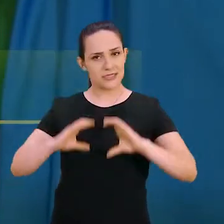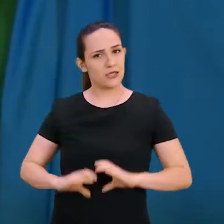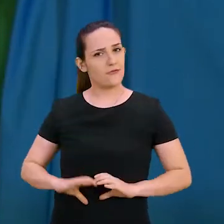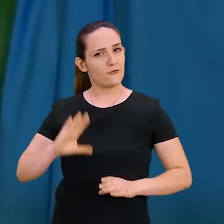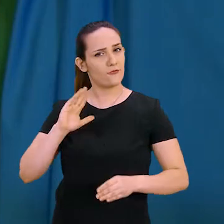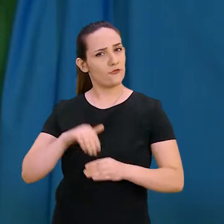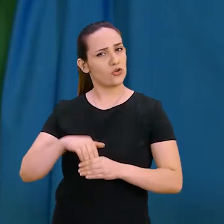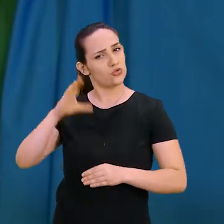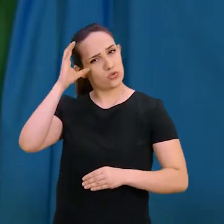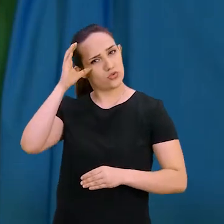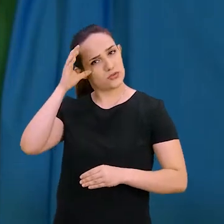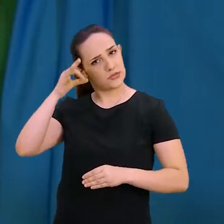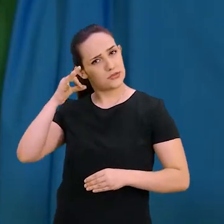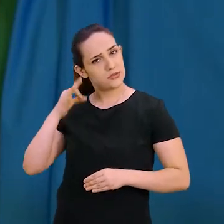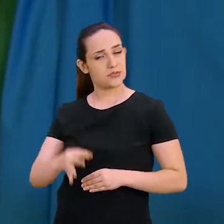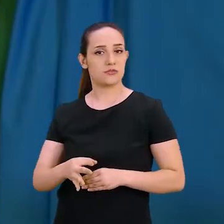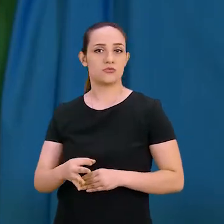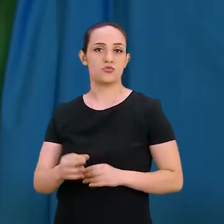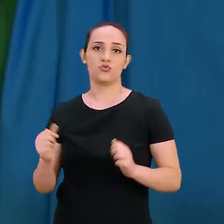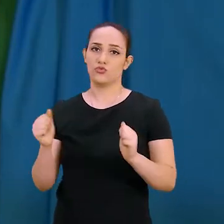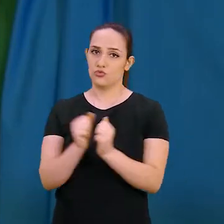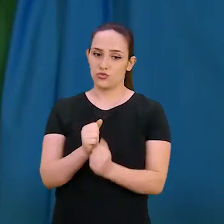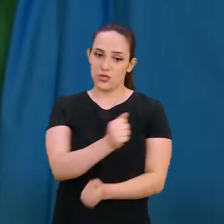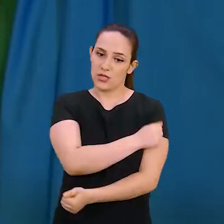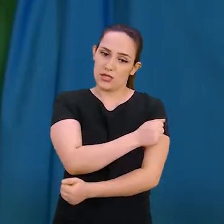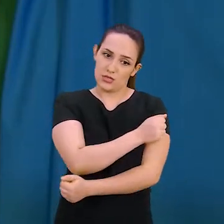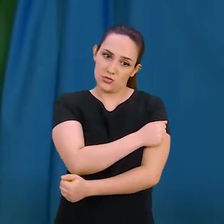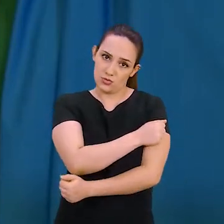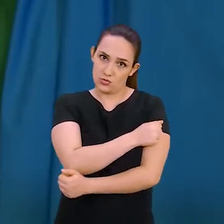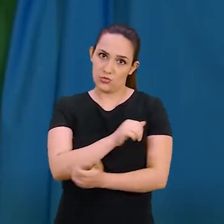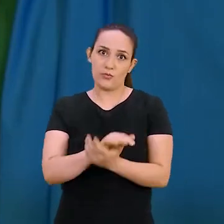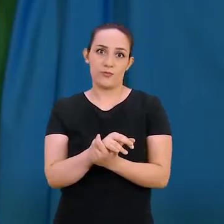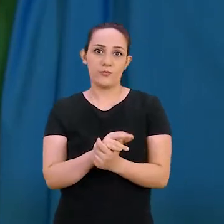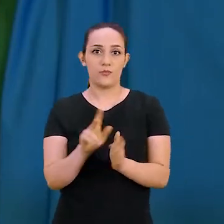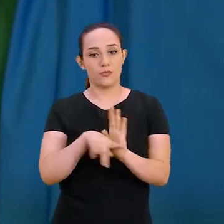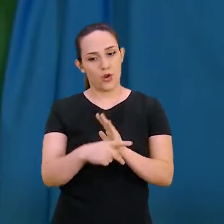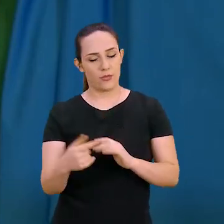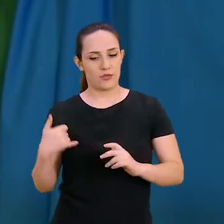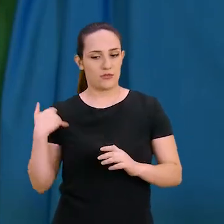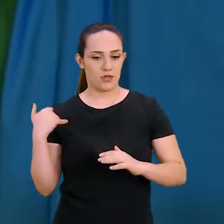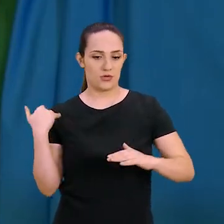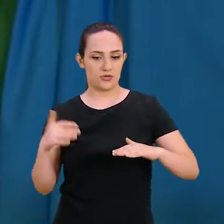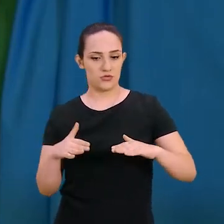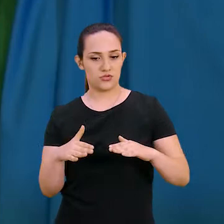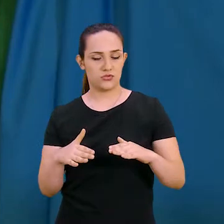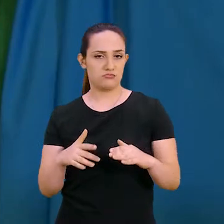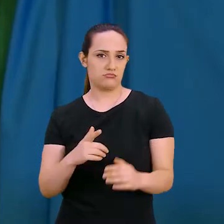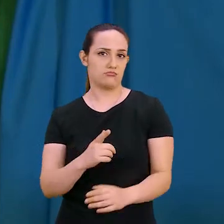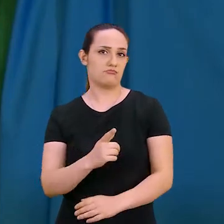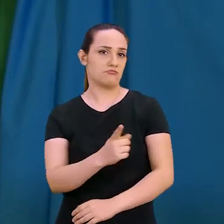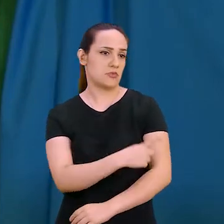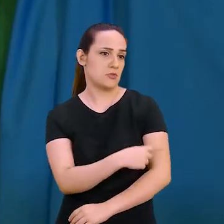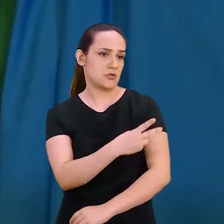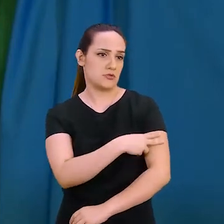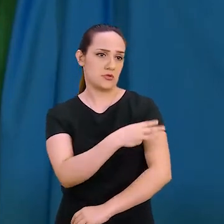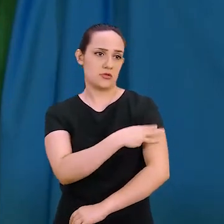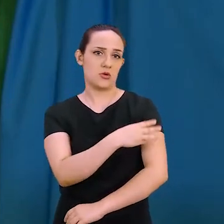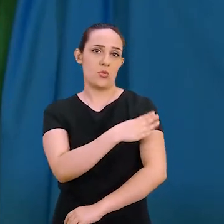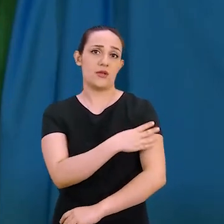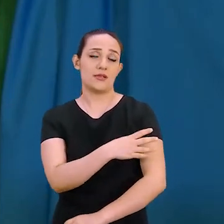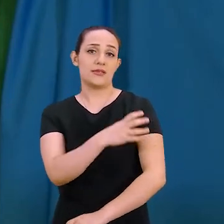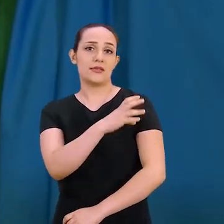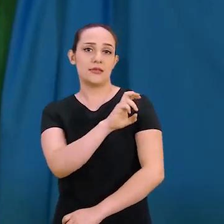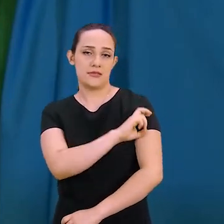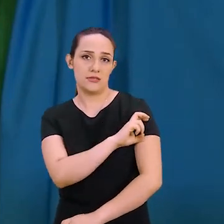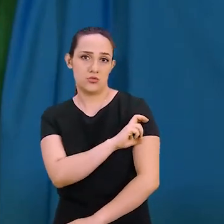consciente, com os alunos tanto das faixas menores, segundo, terceiro, quarto e quinto ano, né, do ensino